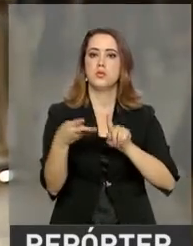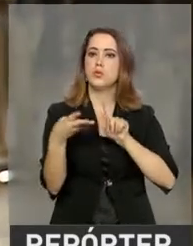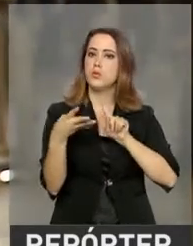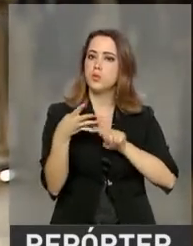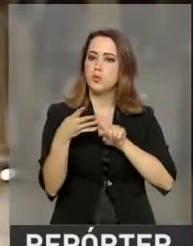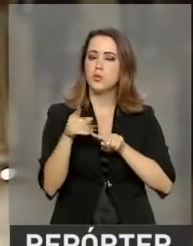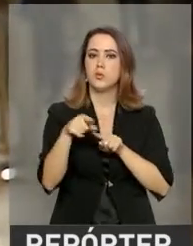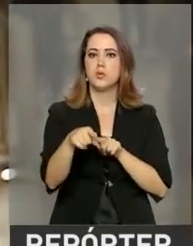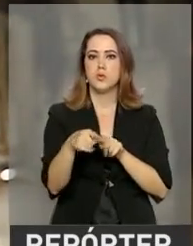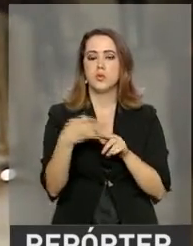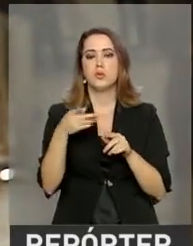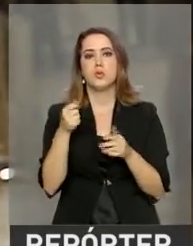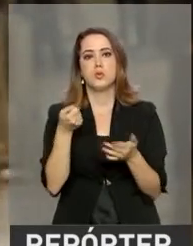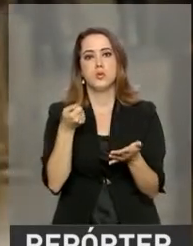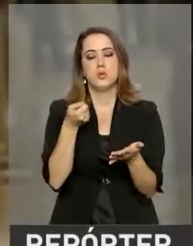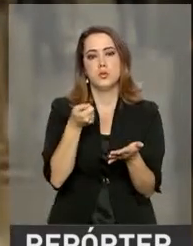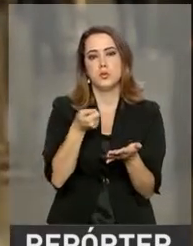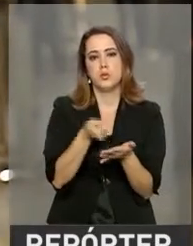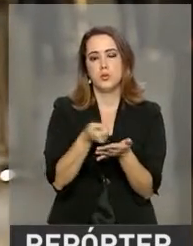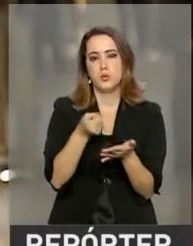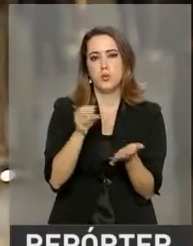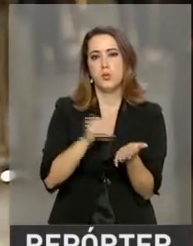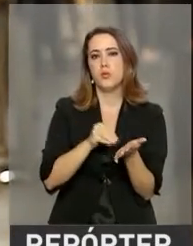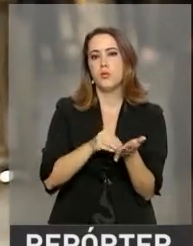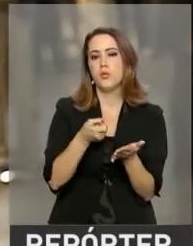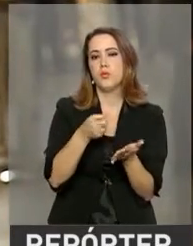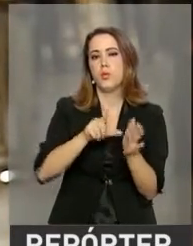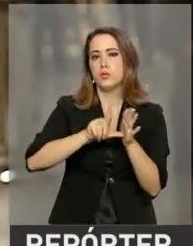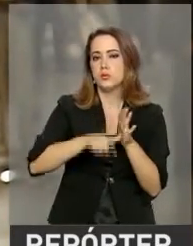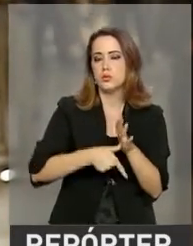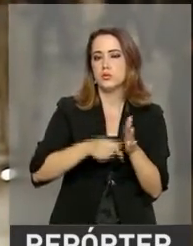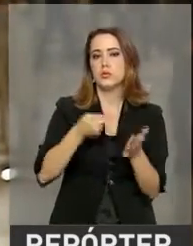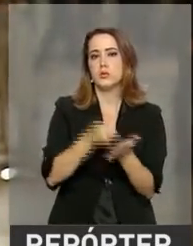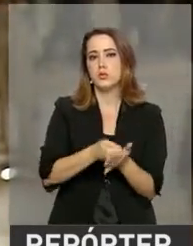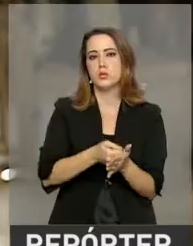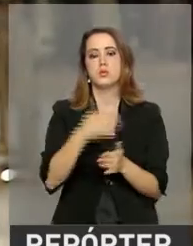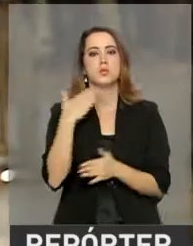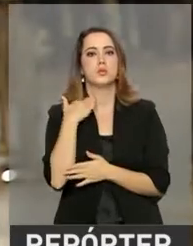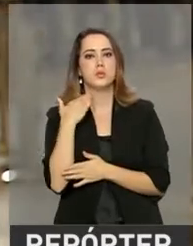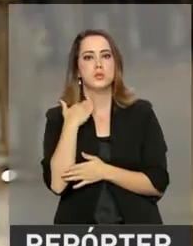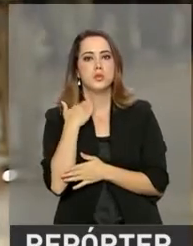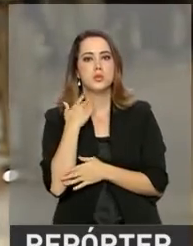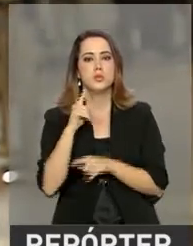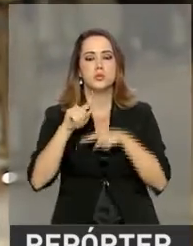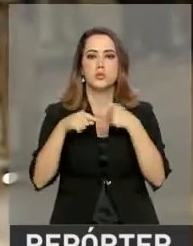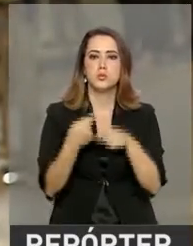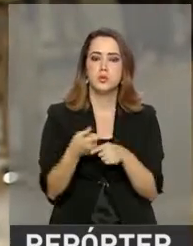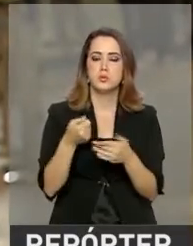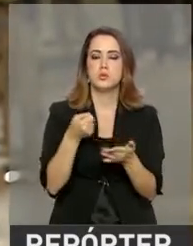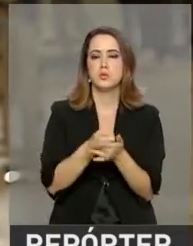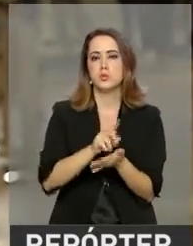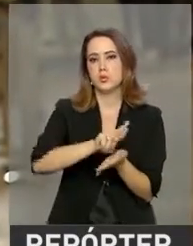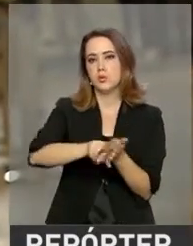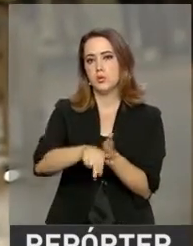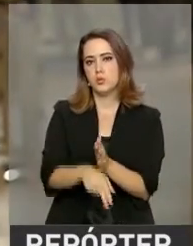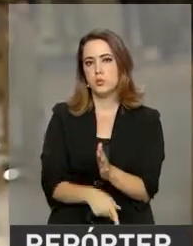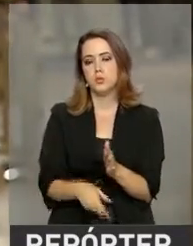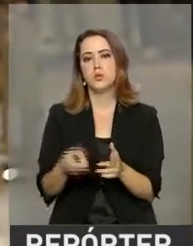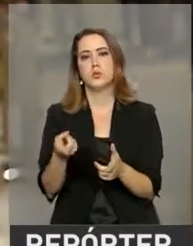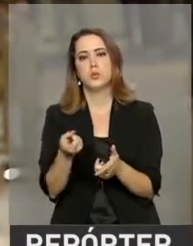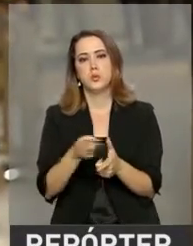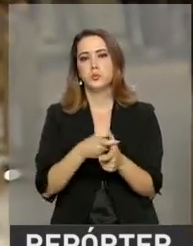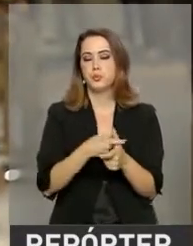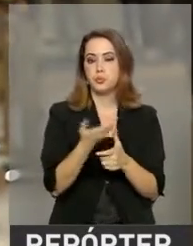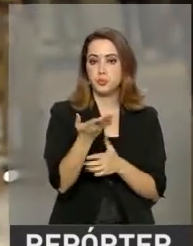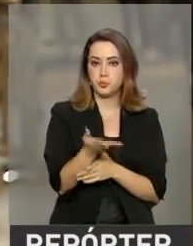com doni atrás o pagamento de recursos a bancos públicos para a execução de despesas para parecer do relator